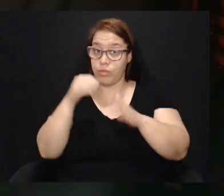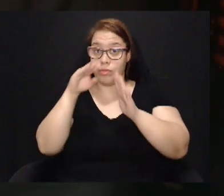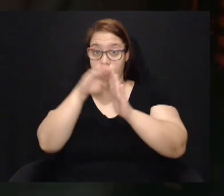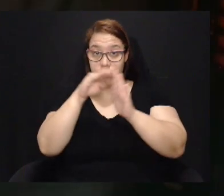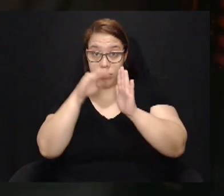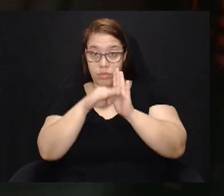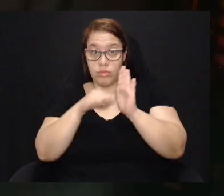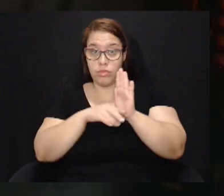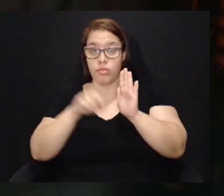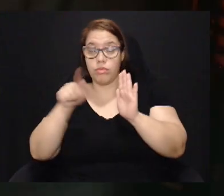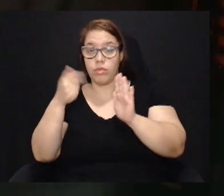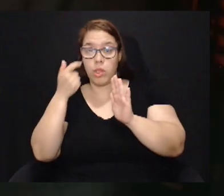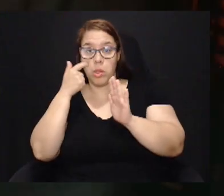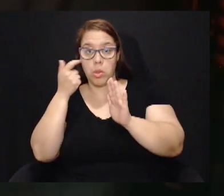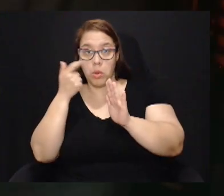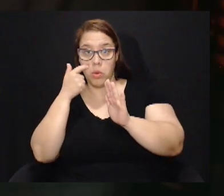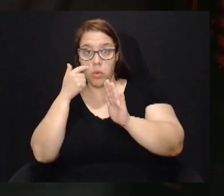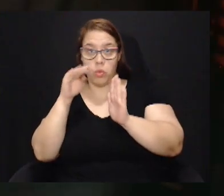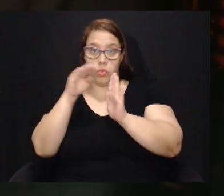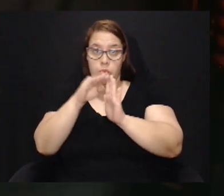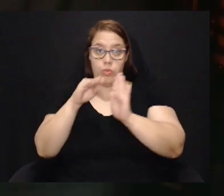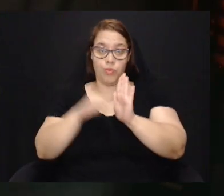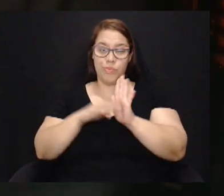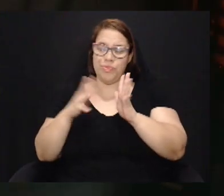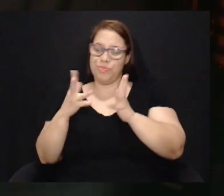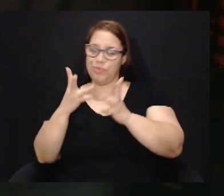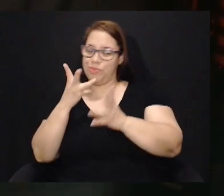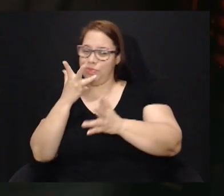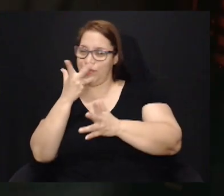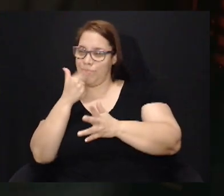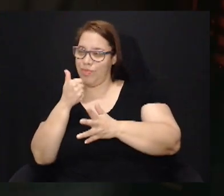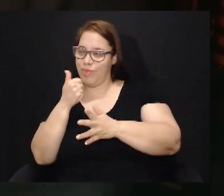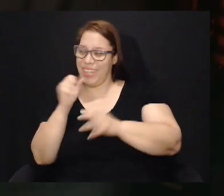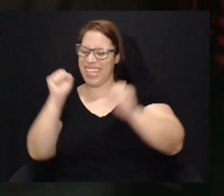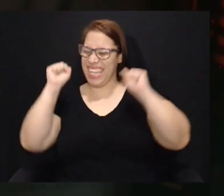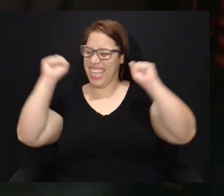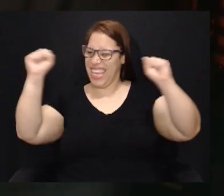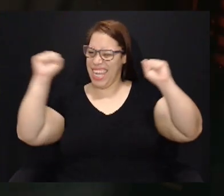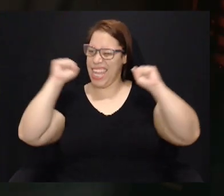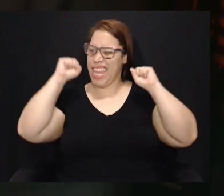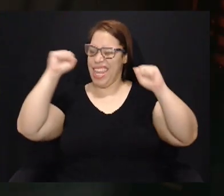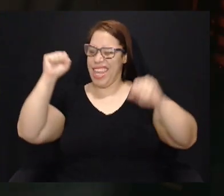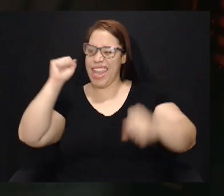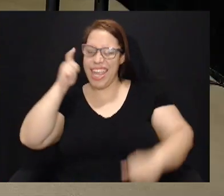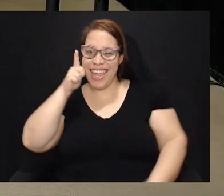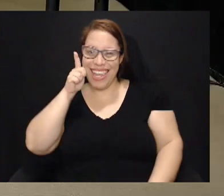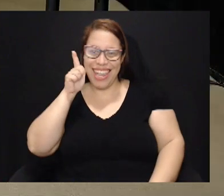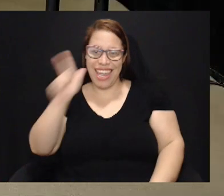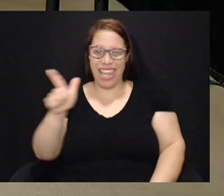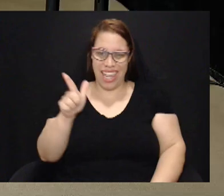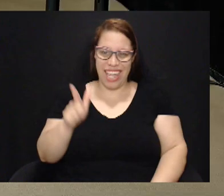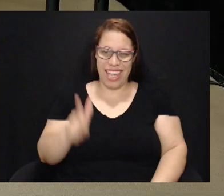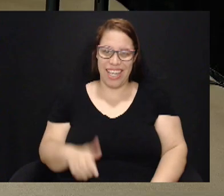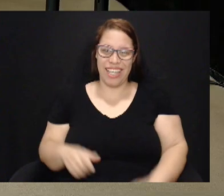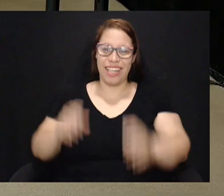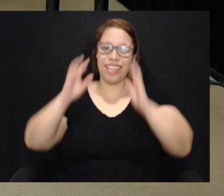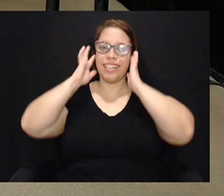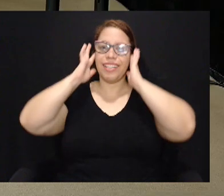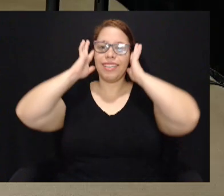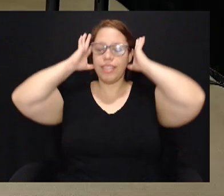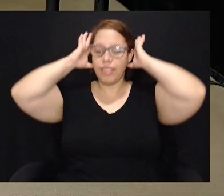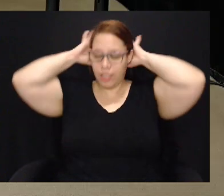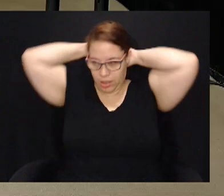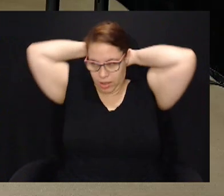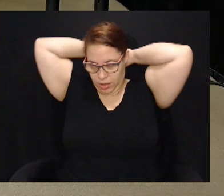as marmitinhas montadinhas, tudo bonitinho assim, você fala, yes, consegui, né? É bom demais isso. Exatamente. E a importância de a